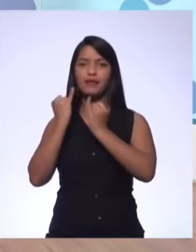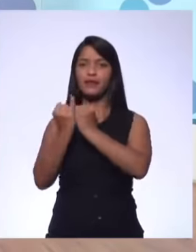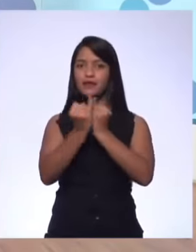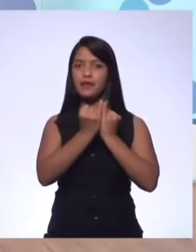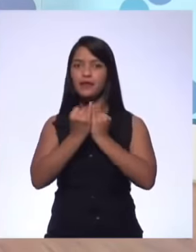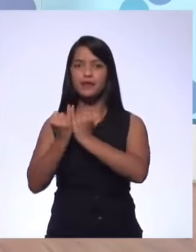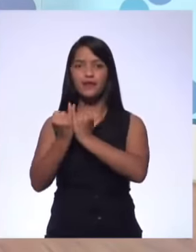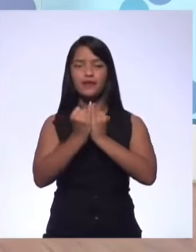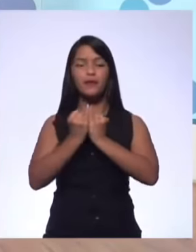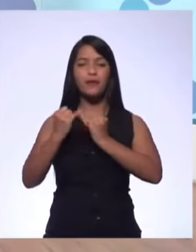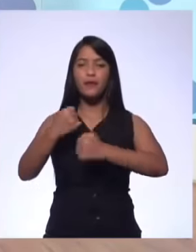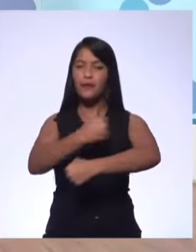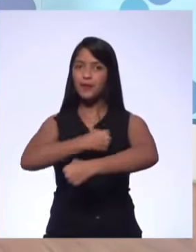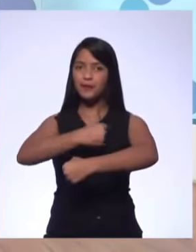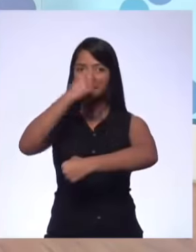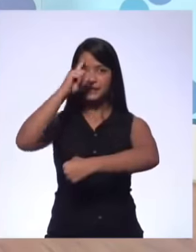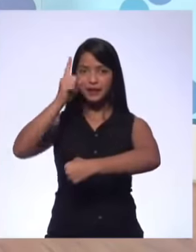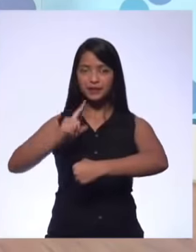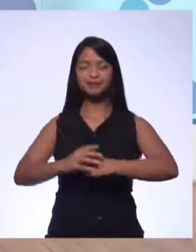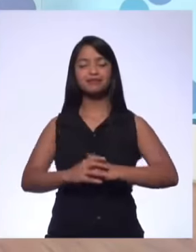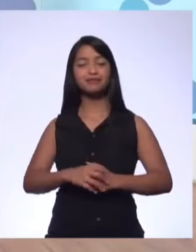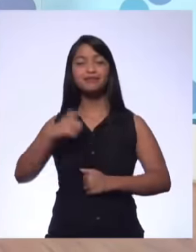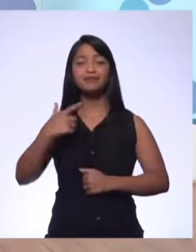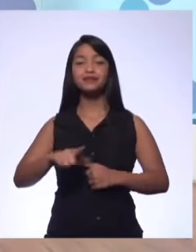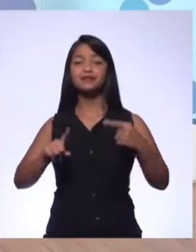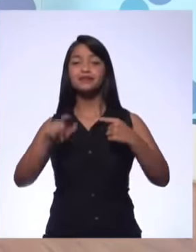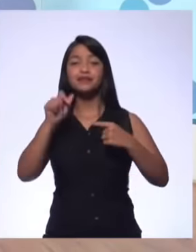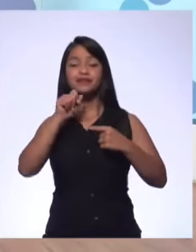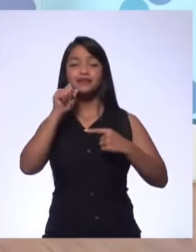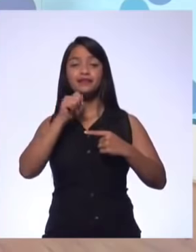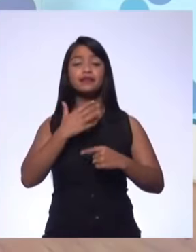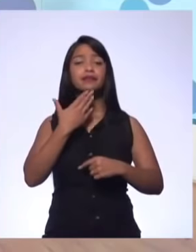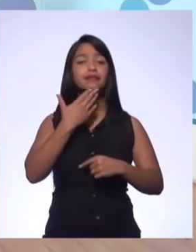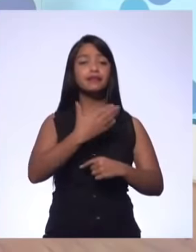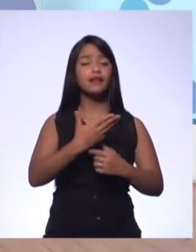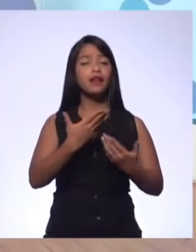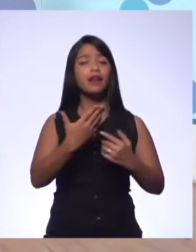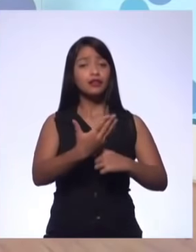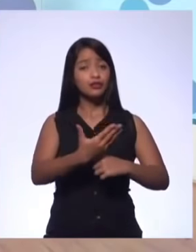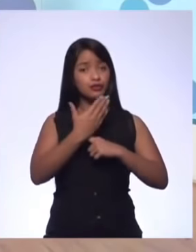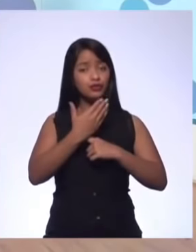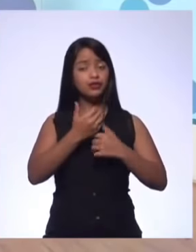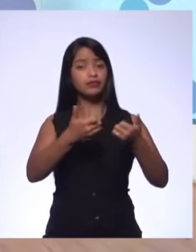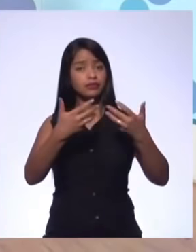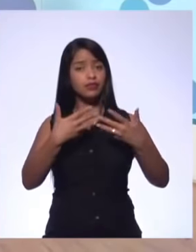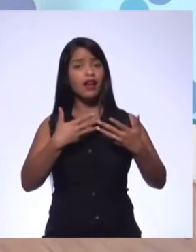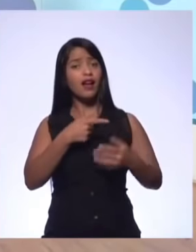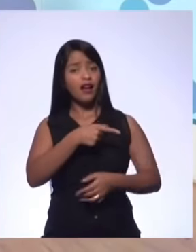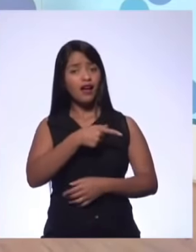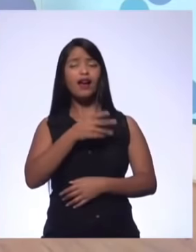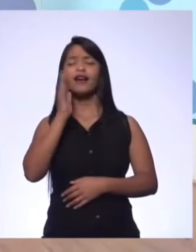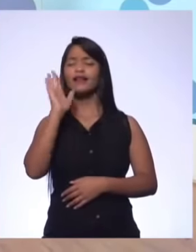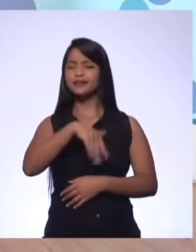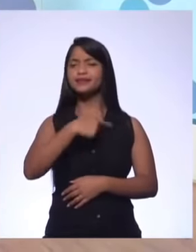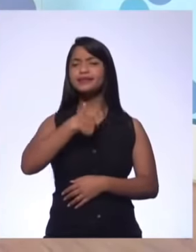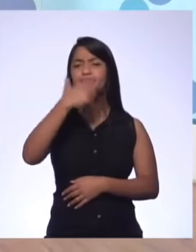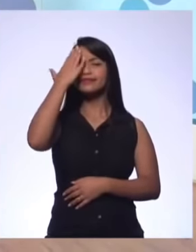já sabia de tudo. Verdade, isso eu já sabia. Ela ia pedir ajuda, Mônica, e depois ela falava, é isso? Isso eu já